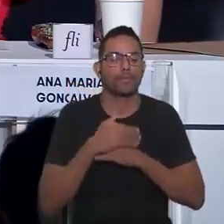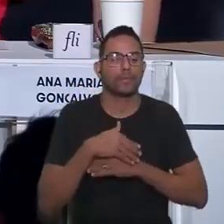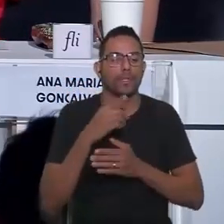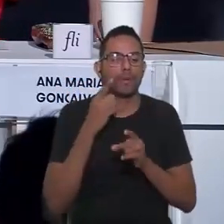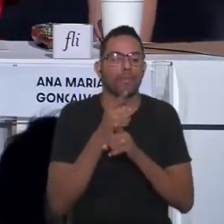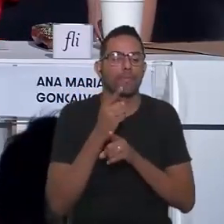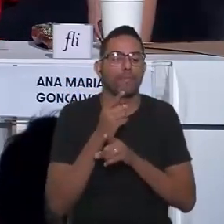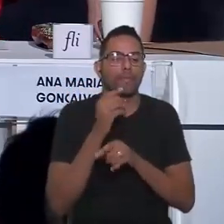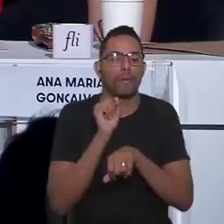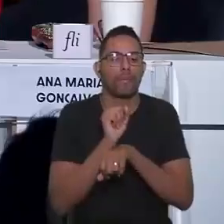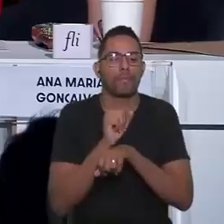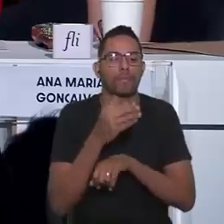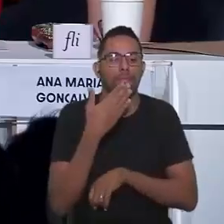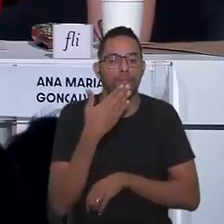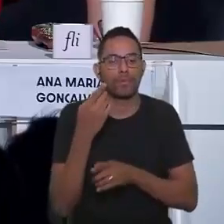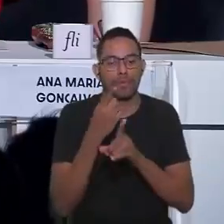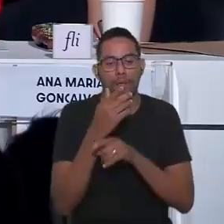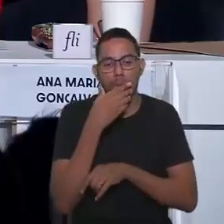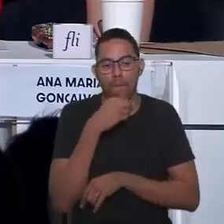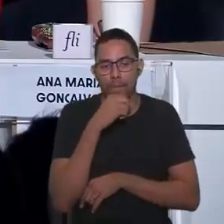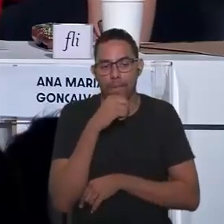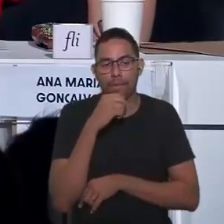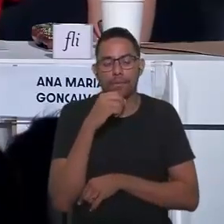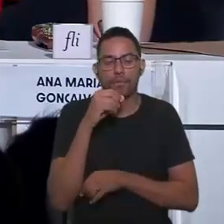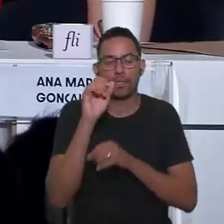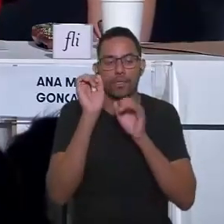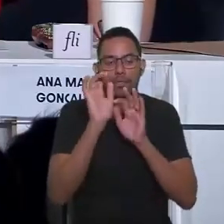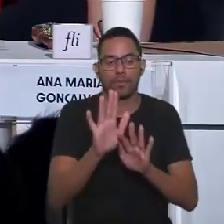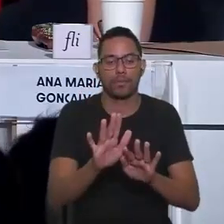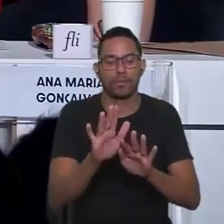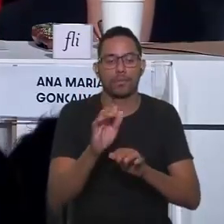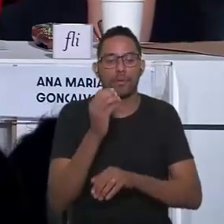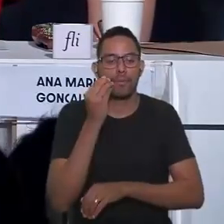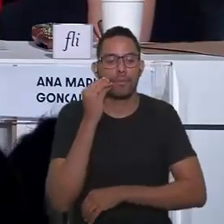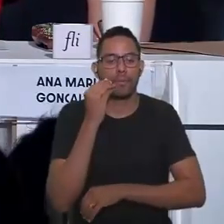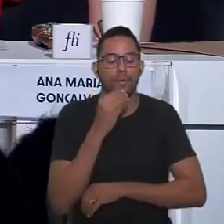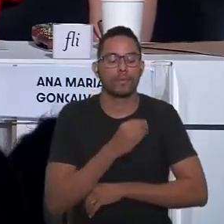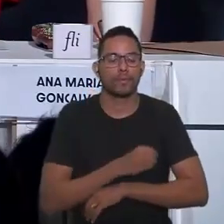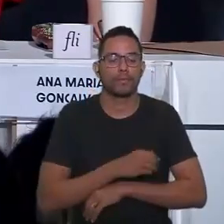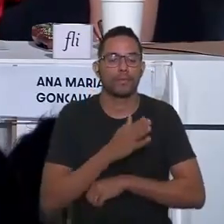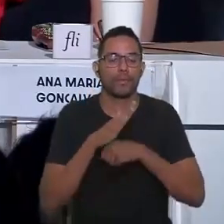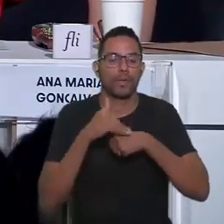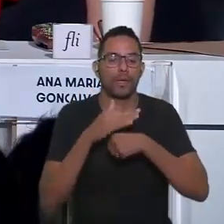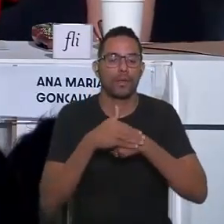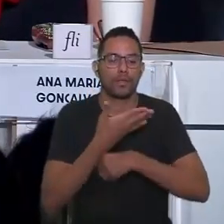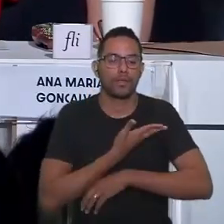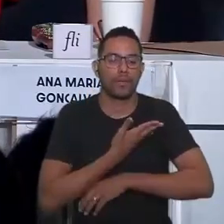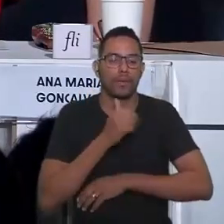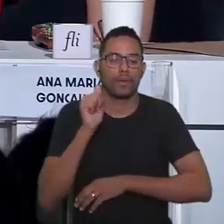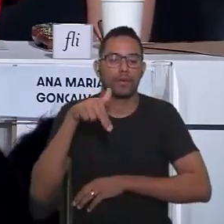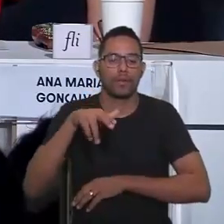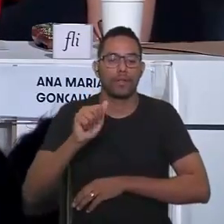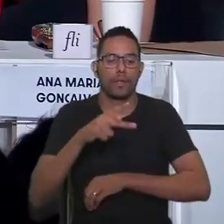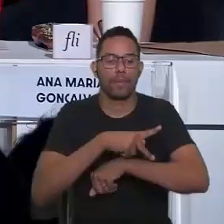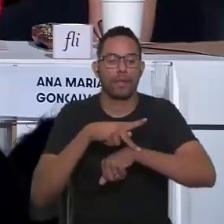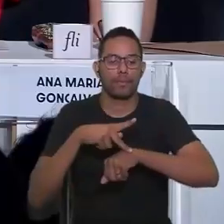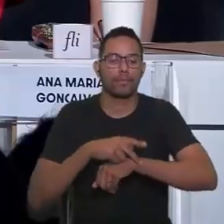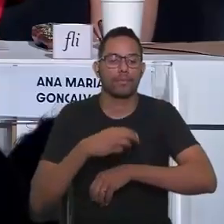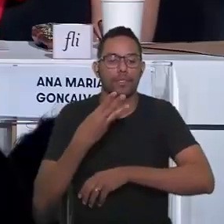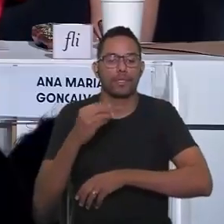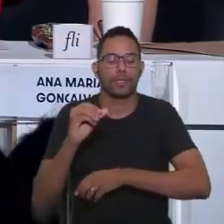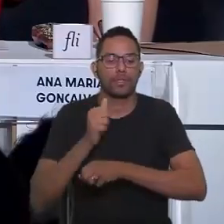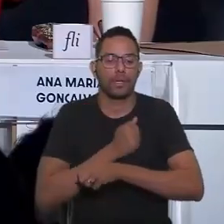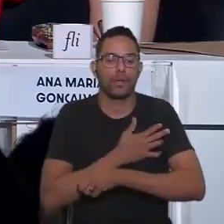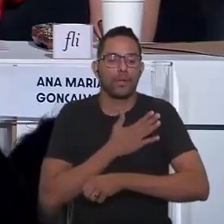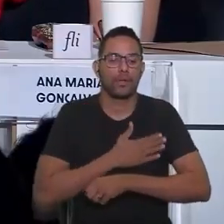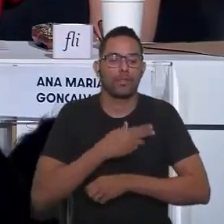te encontrar em breve, peço que minha mãe Oxum te abençoe. Com um beijo e um abraço carinhoso da amiga Ana Paracatu, 30